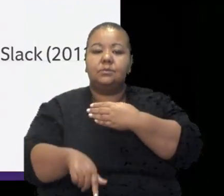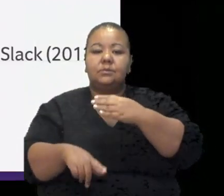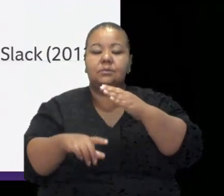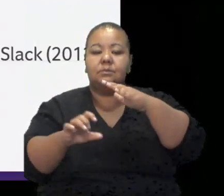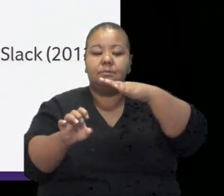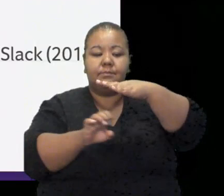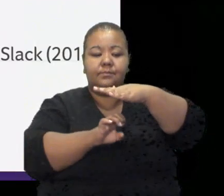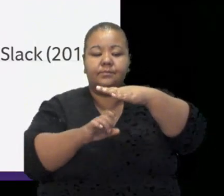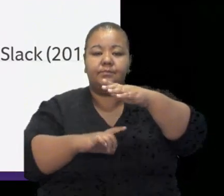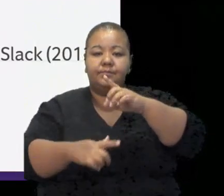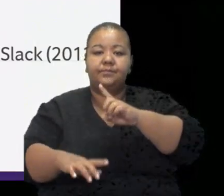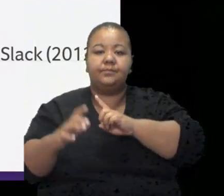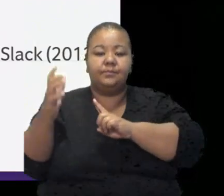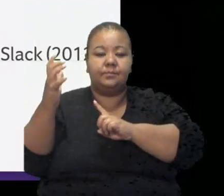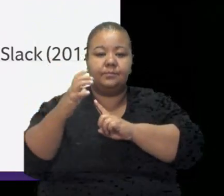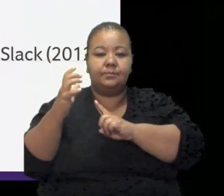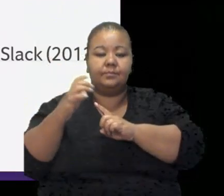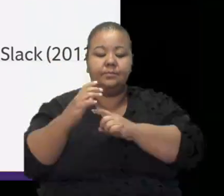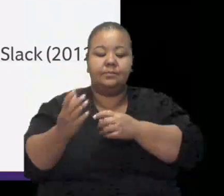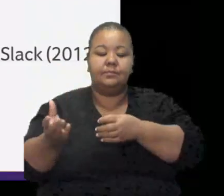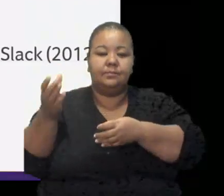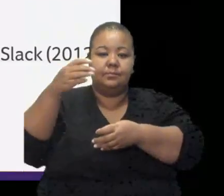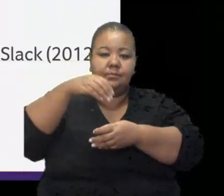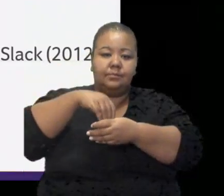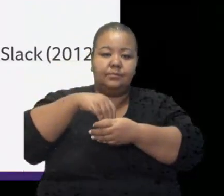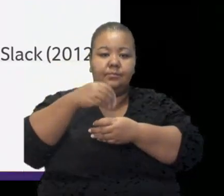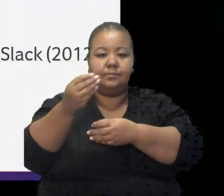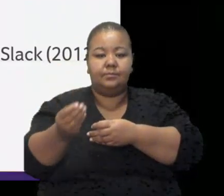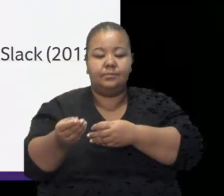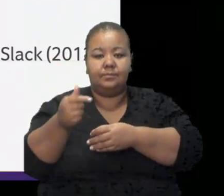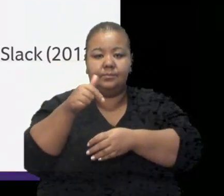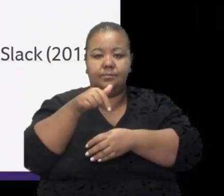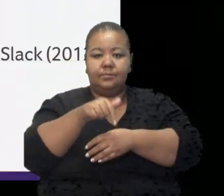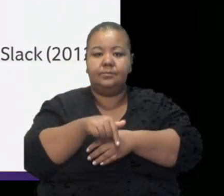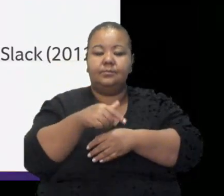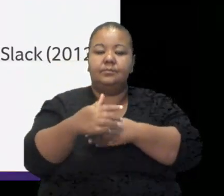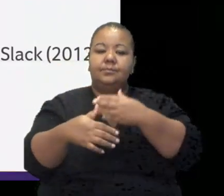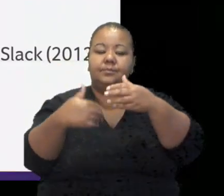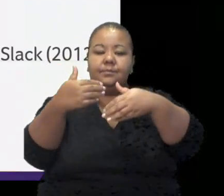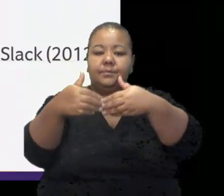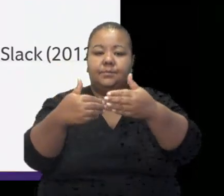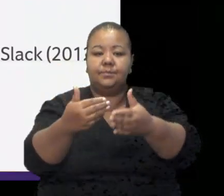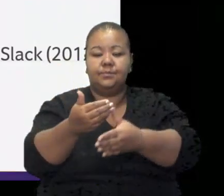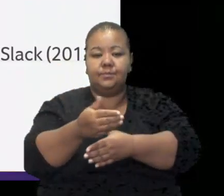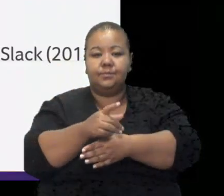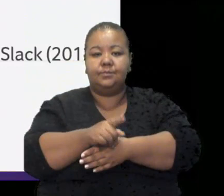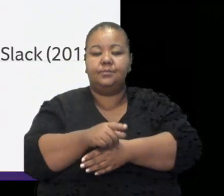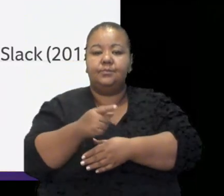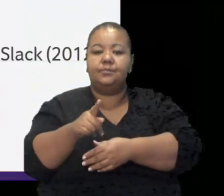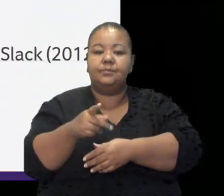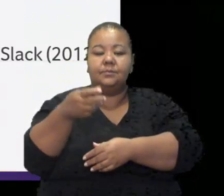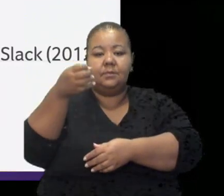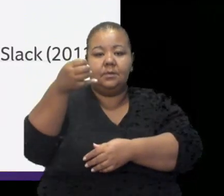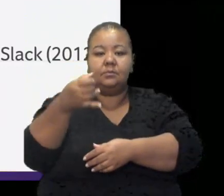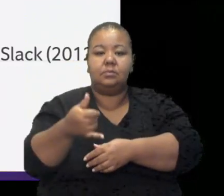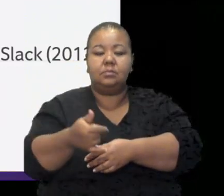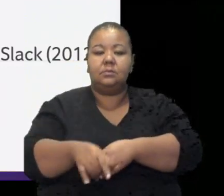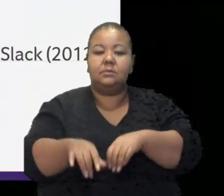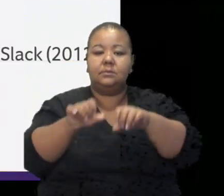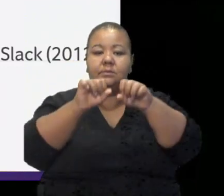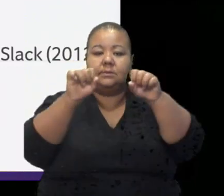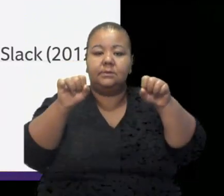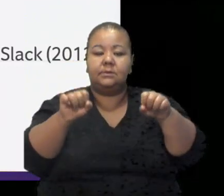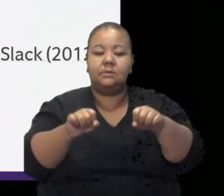influências do ambiente interno e externo dentro deste processo. E para falar sobre sistema